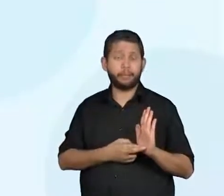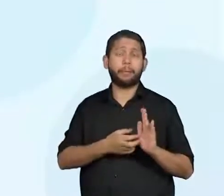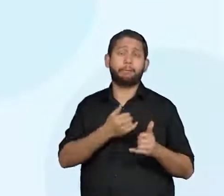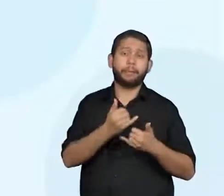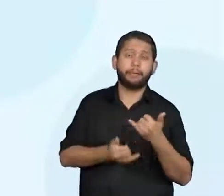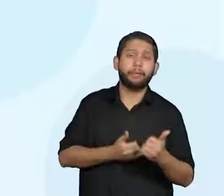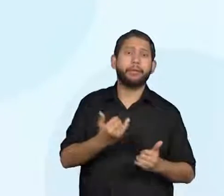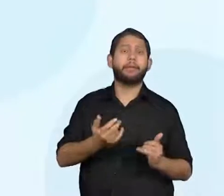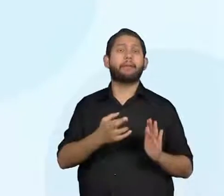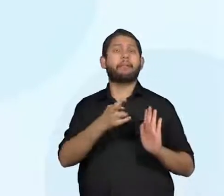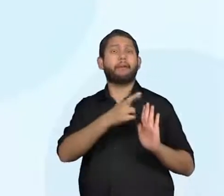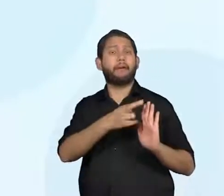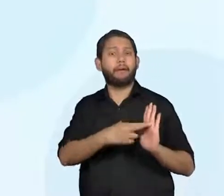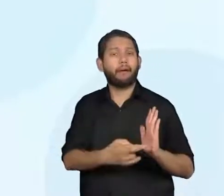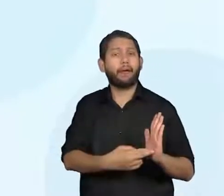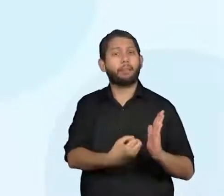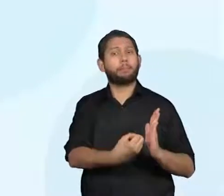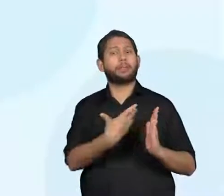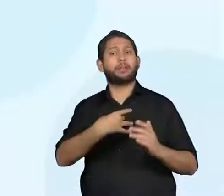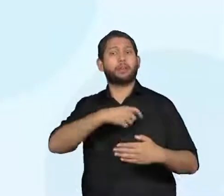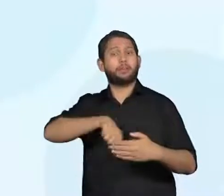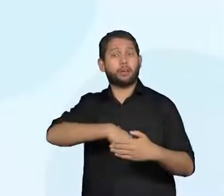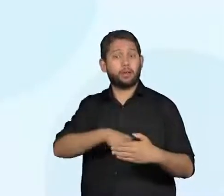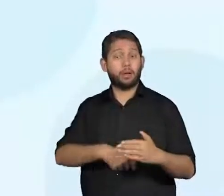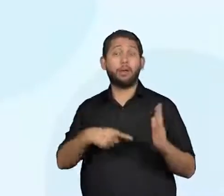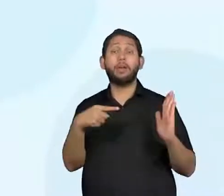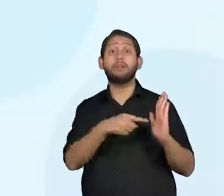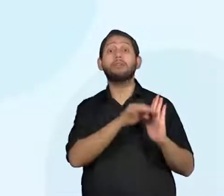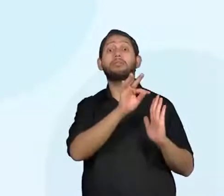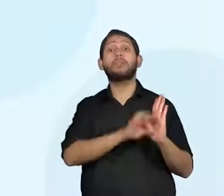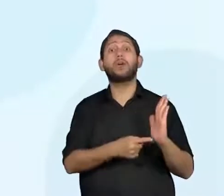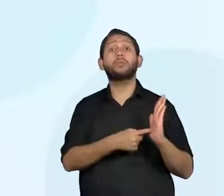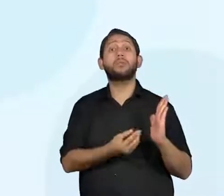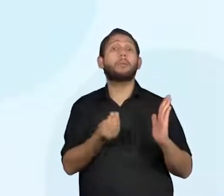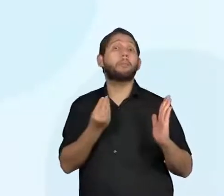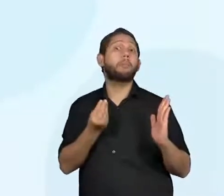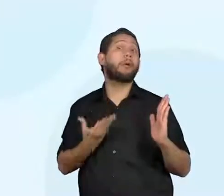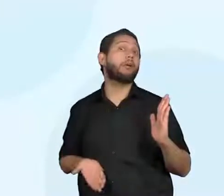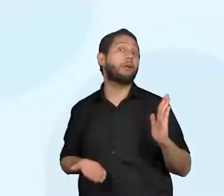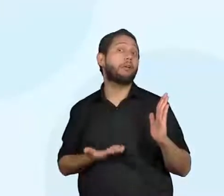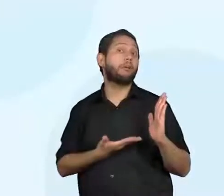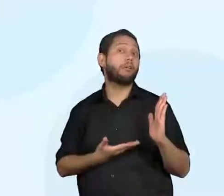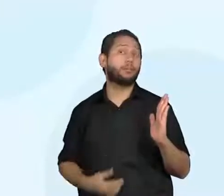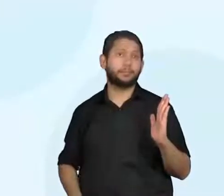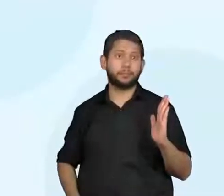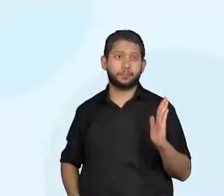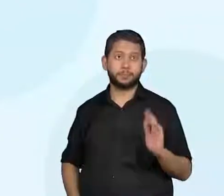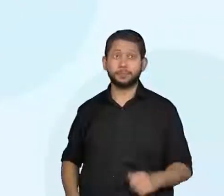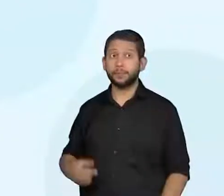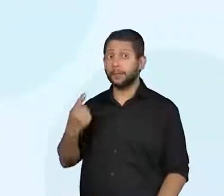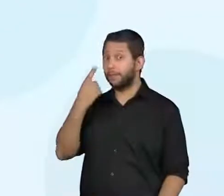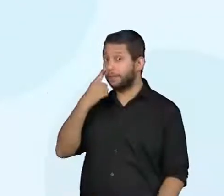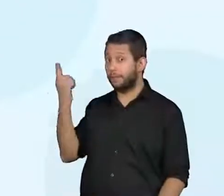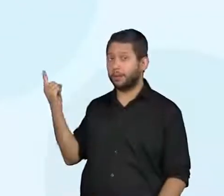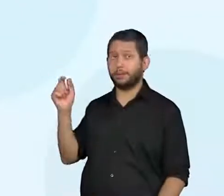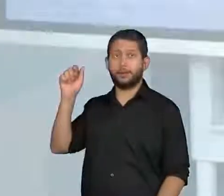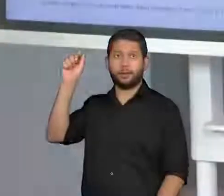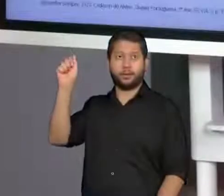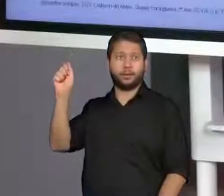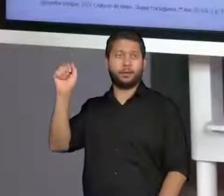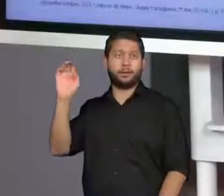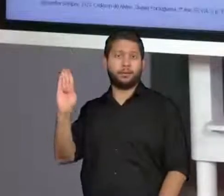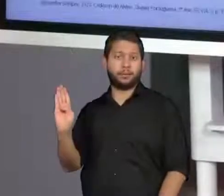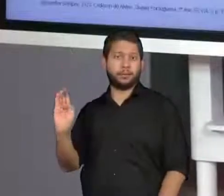receita são textos que servem para. Então, olha só, igualmente a outros textos de jogos,